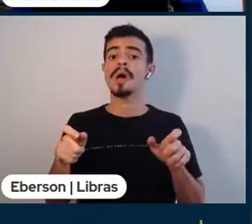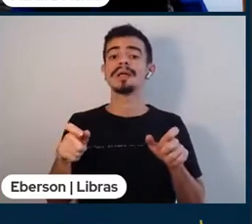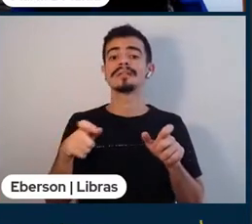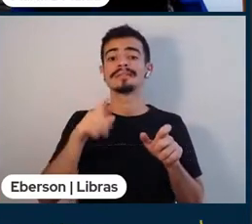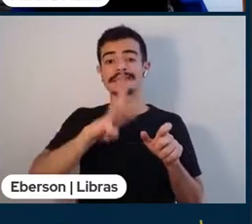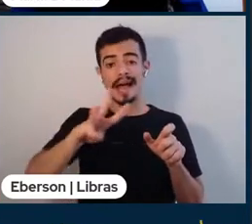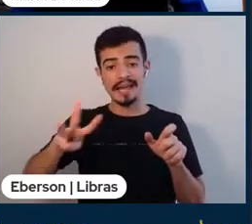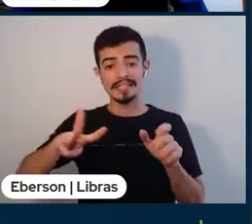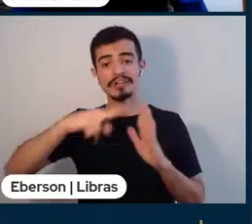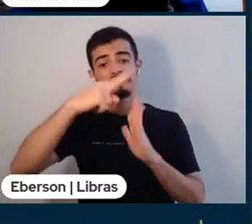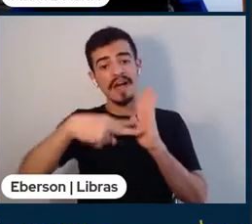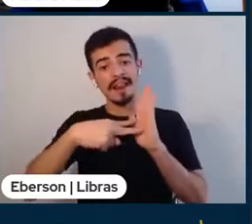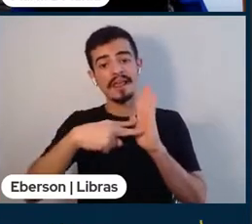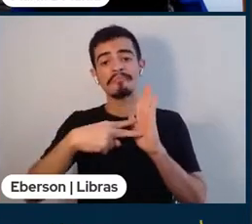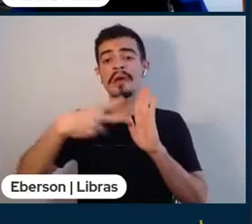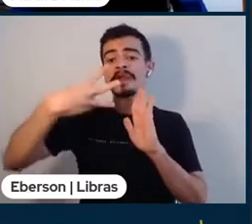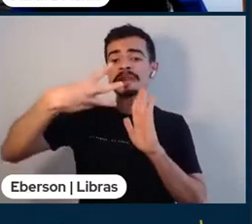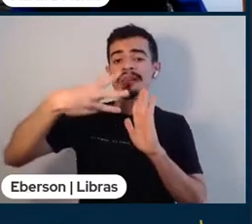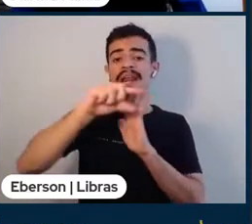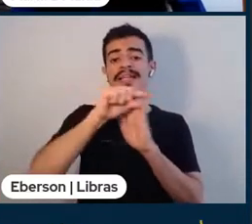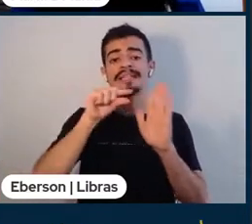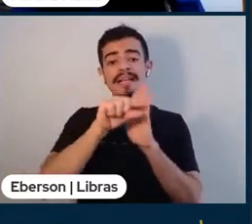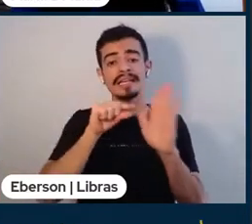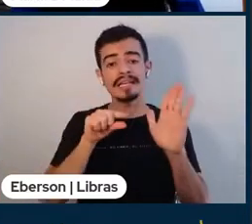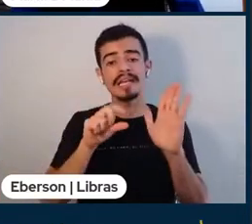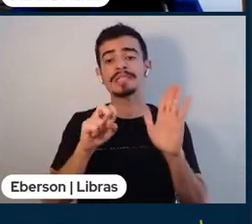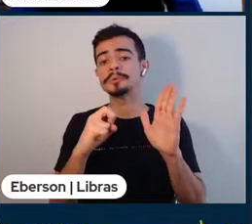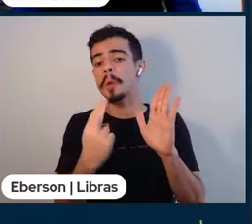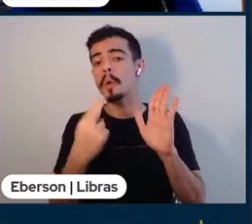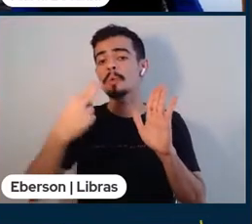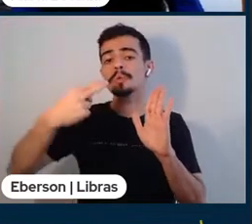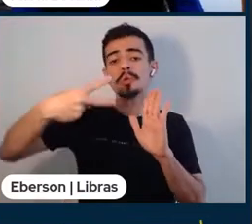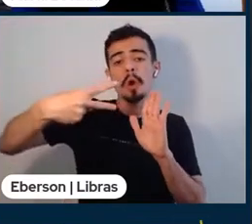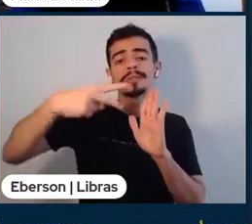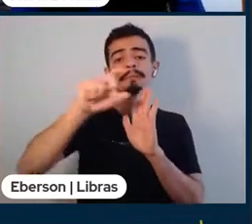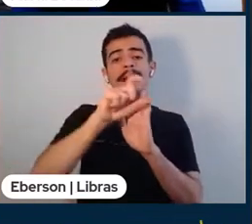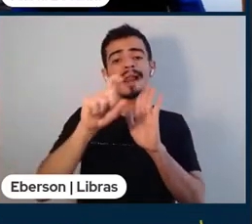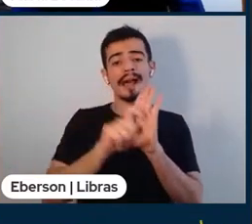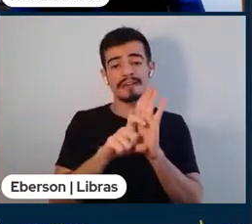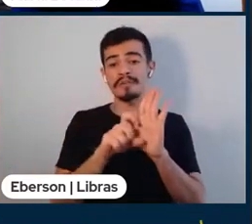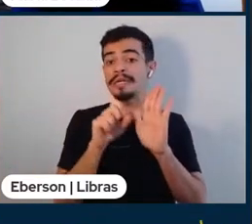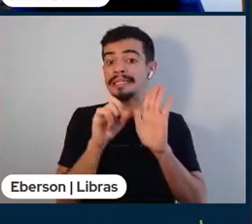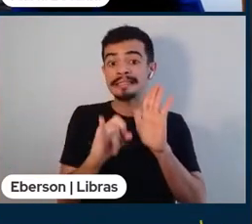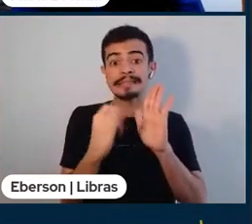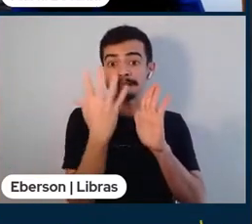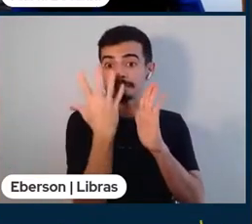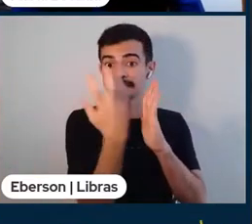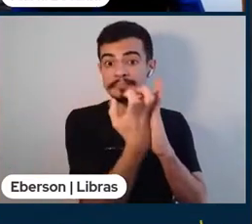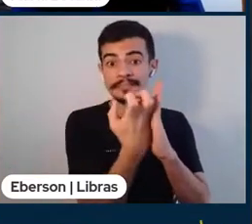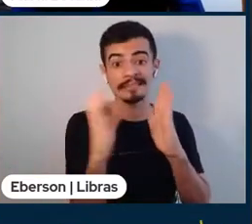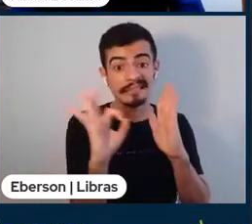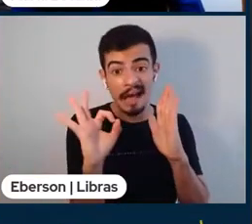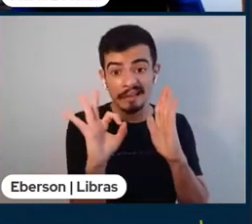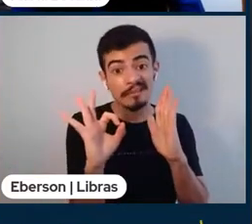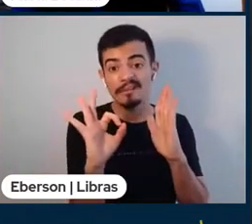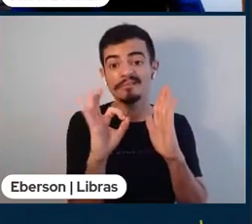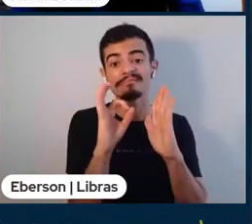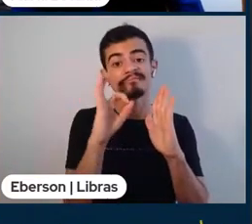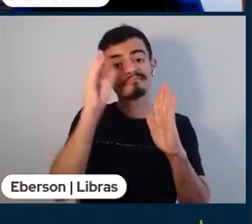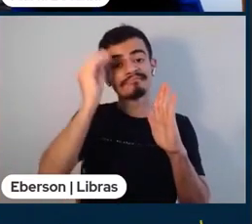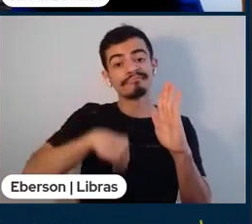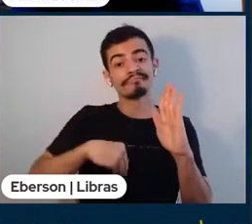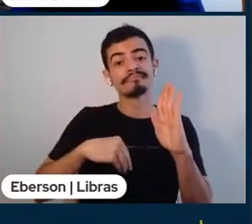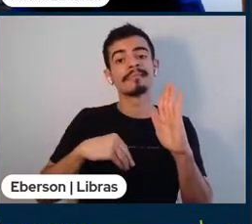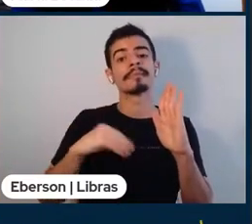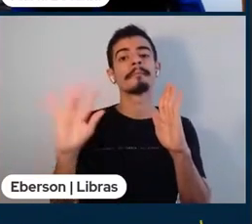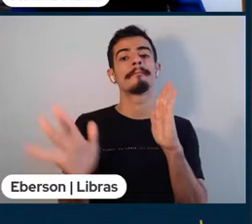vezes 2 parágrafos, e se ela não se prender ali, ela vai embora. Ela pula para a próxima. Então eu comecei a pegar